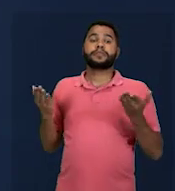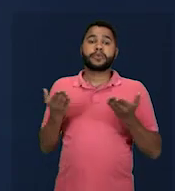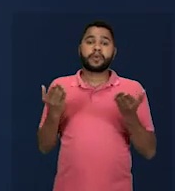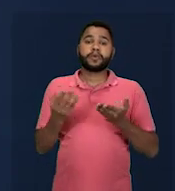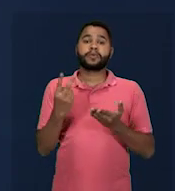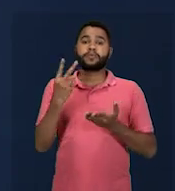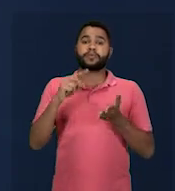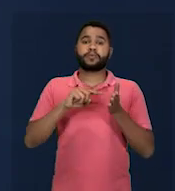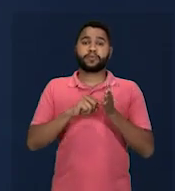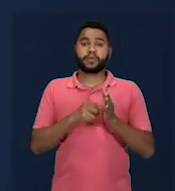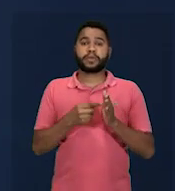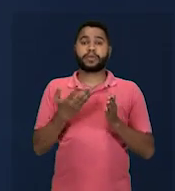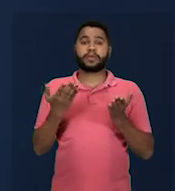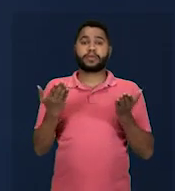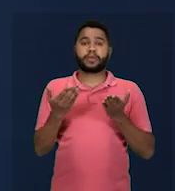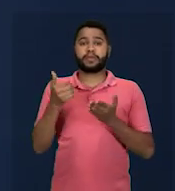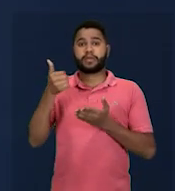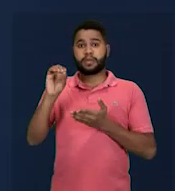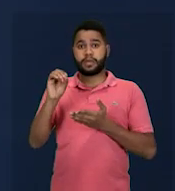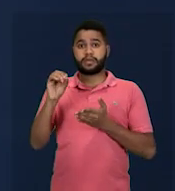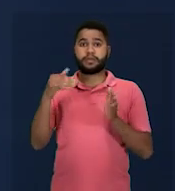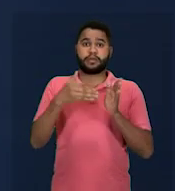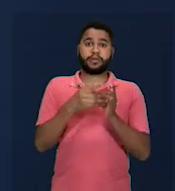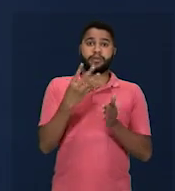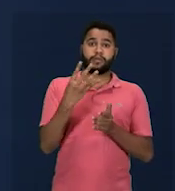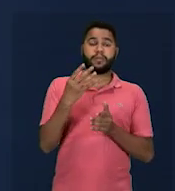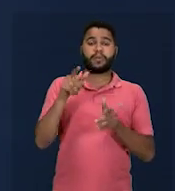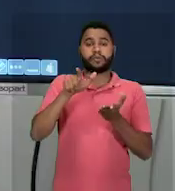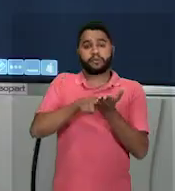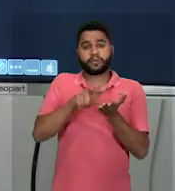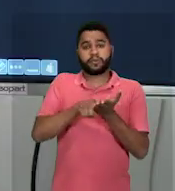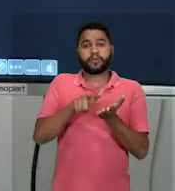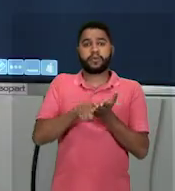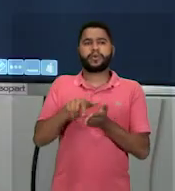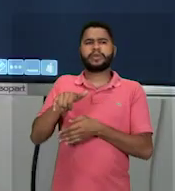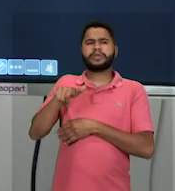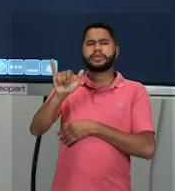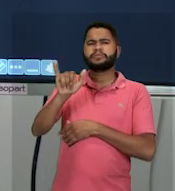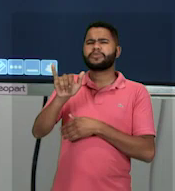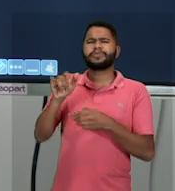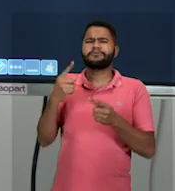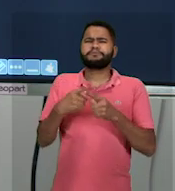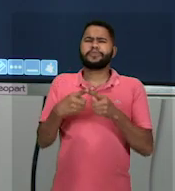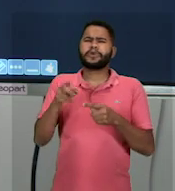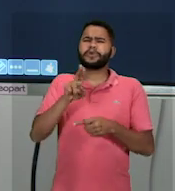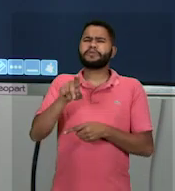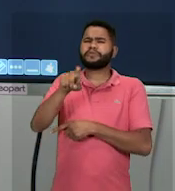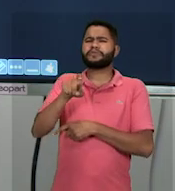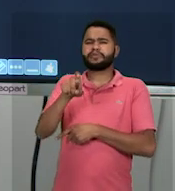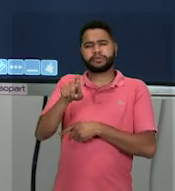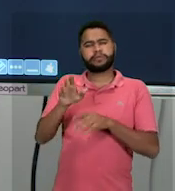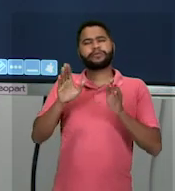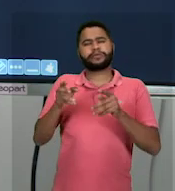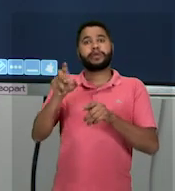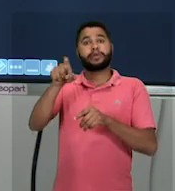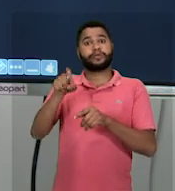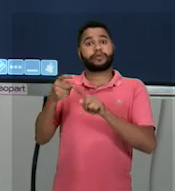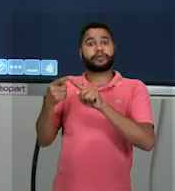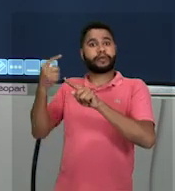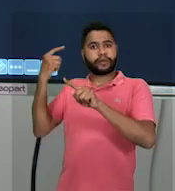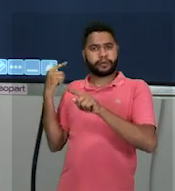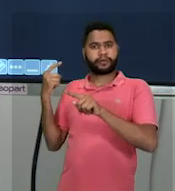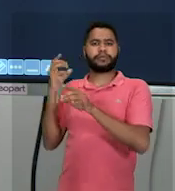10 a 4 folhas, que é o que nós queremos, y. Tá? Alex, por que você não usou x? A gente já usou a letra x.